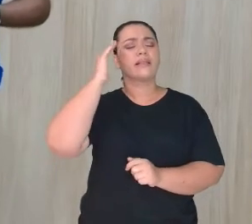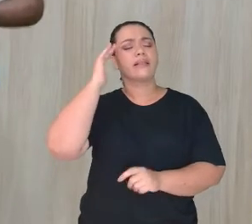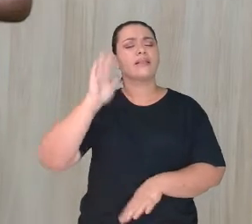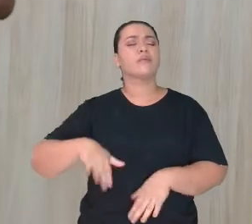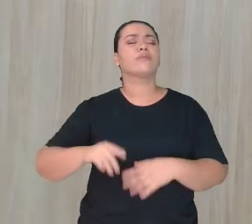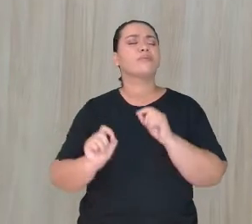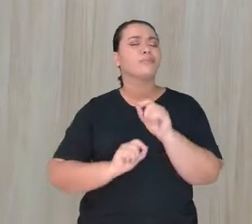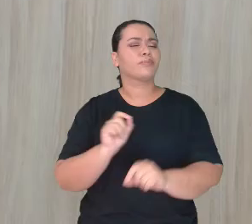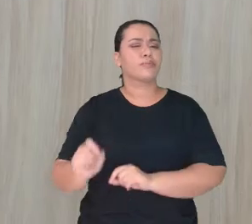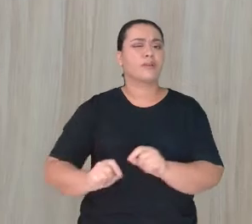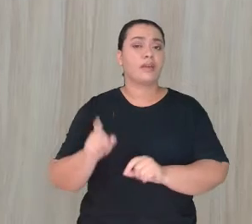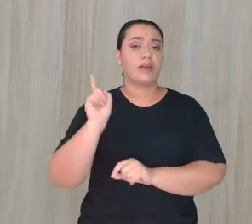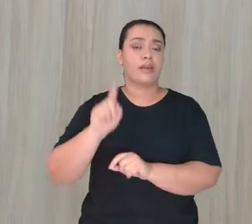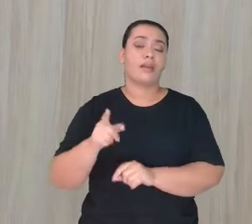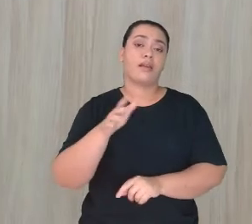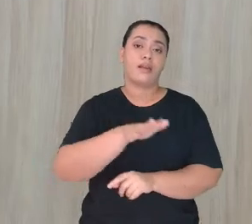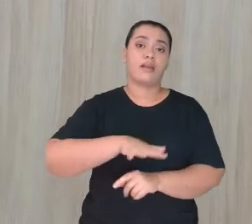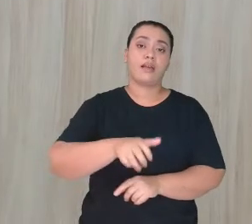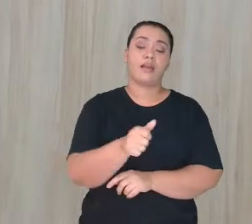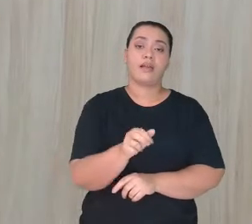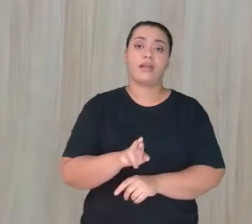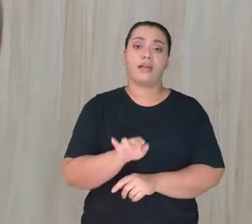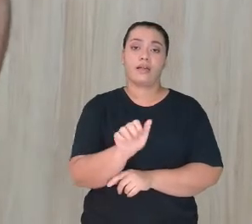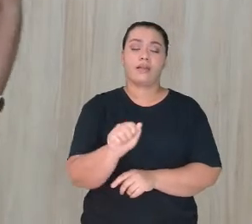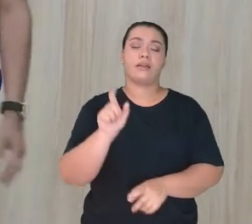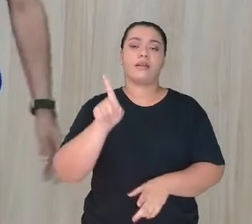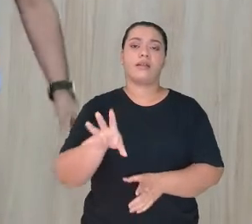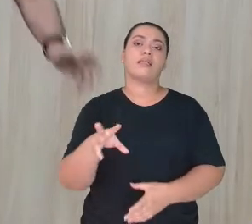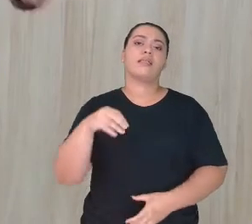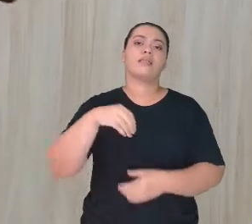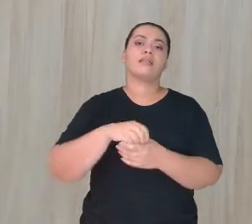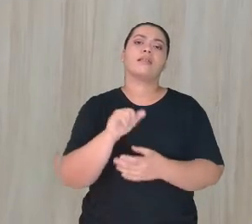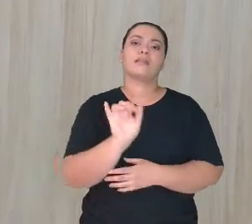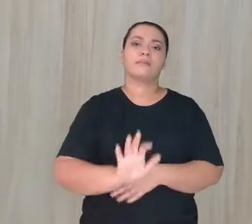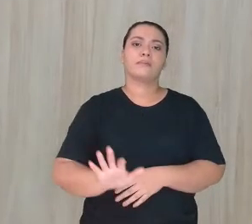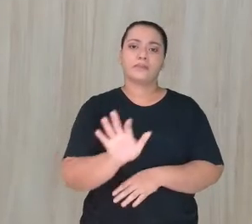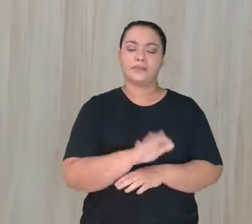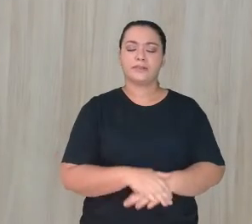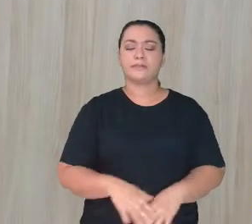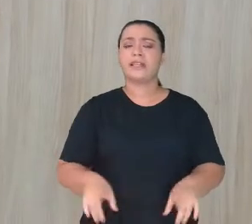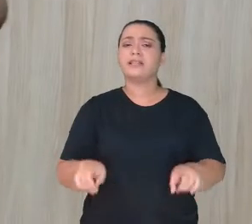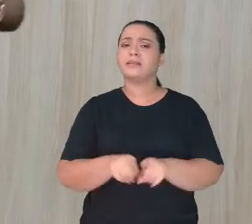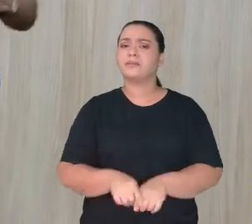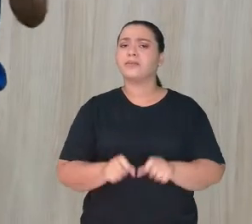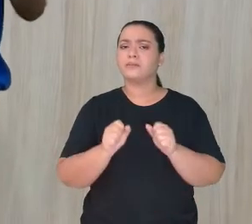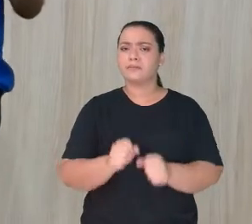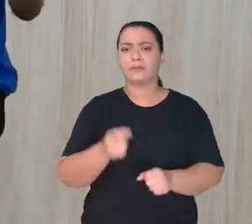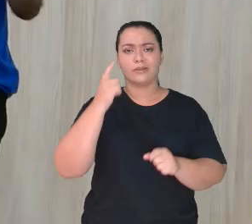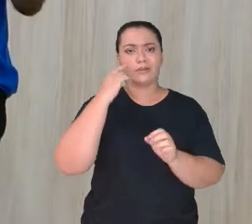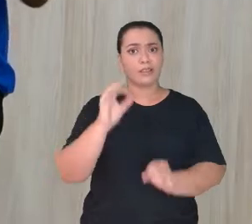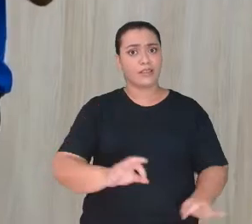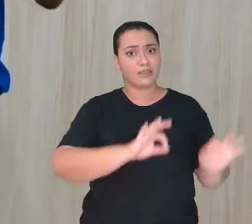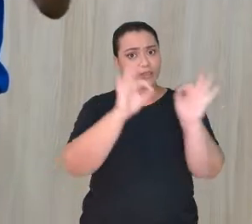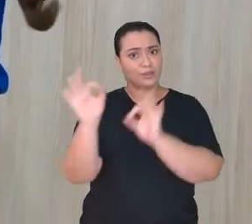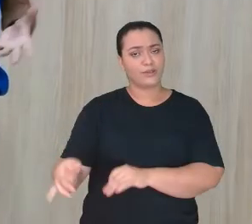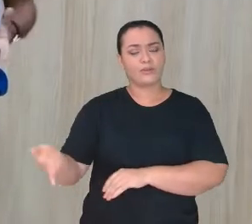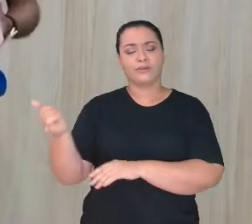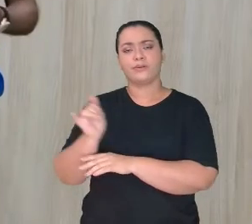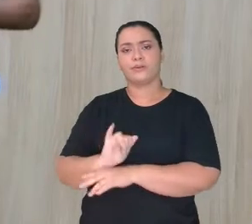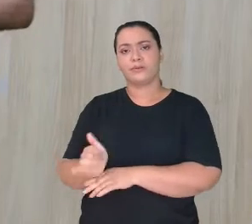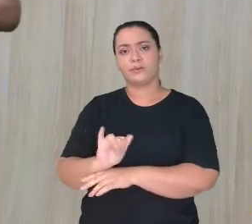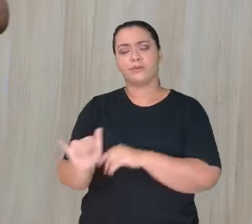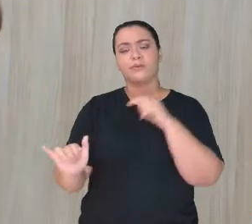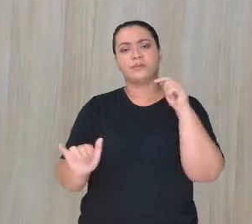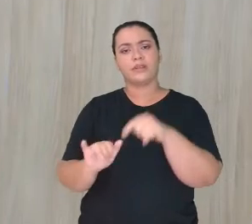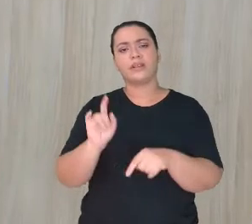área das figuras planas, exatamente. E aí também você pode assistir essa aula pelo YouTube. E lá você também tem a oportunidade